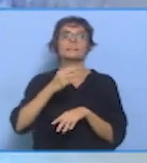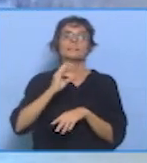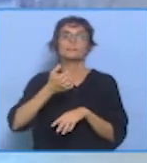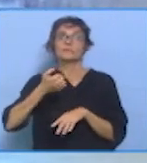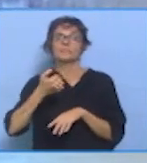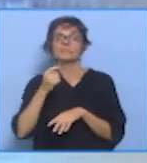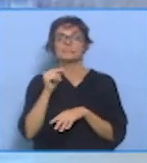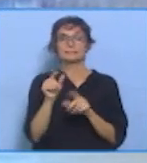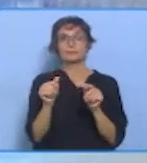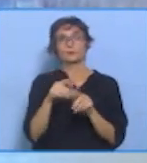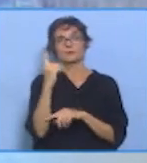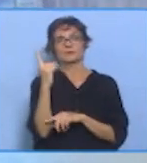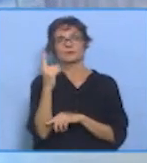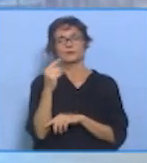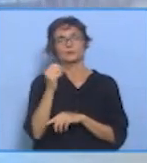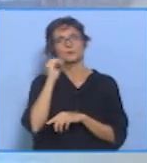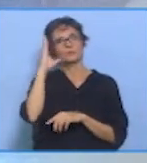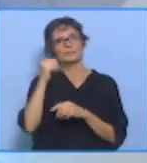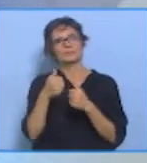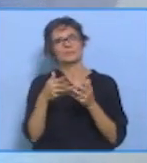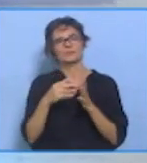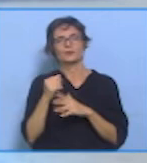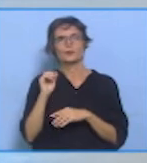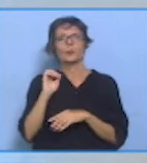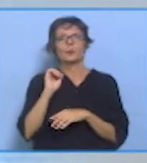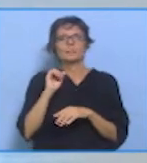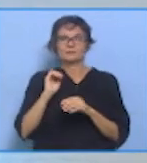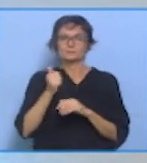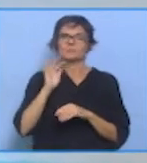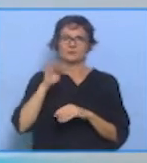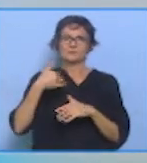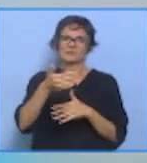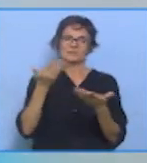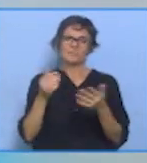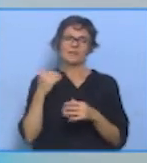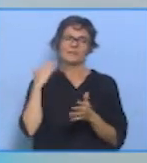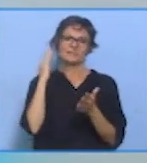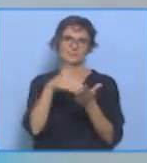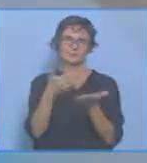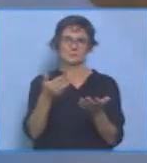Antena 1. Votos de uma ótima tarde, bom fim de semana, até à próxima segunda-feira, se Deus quiser.